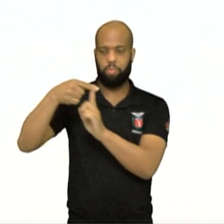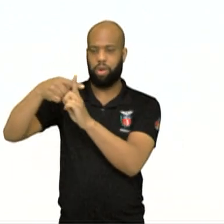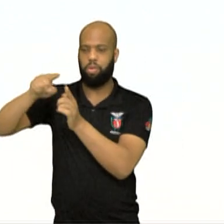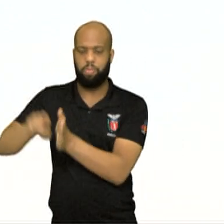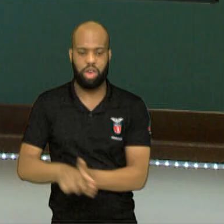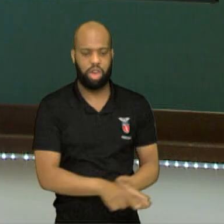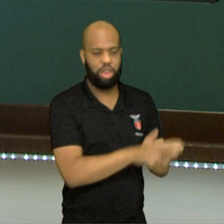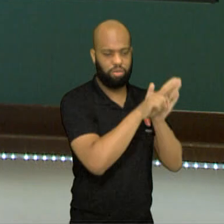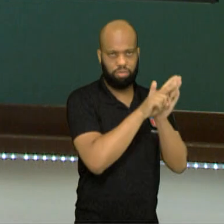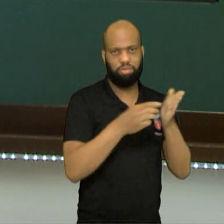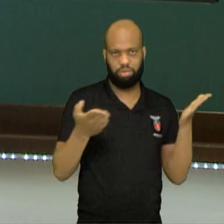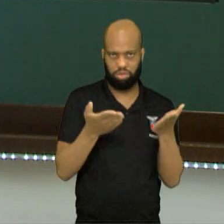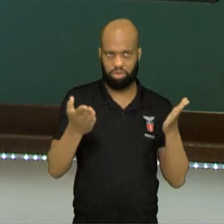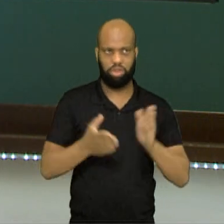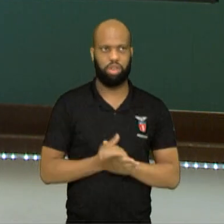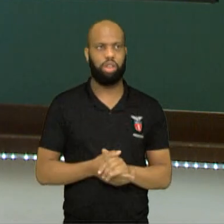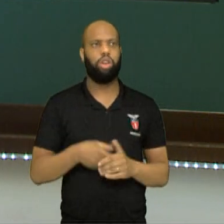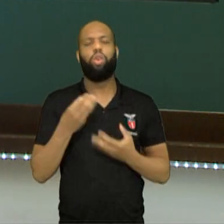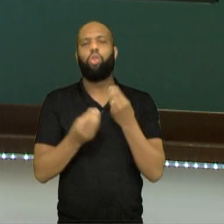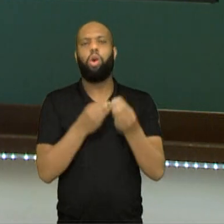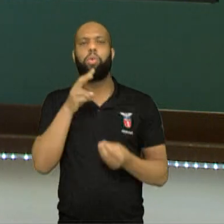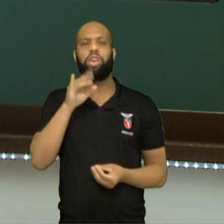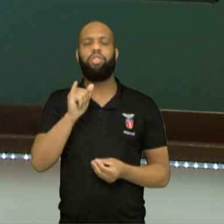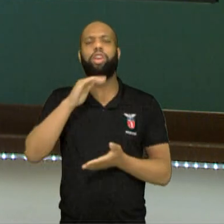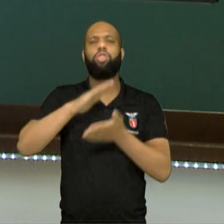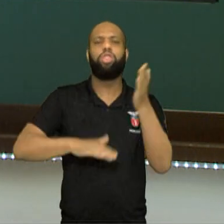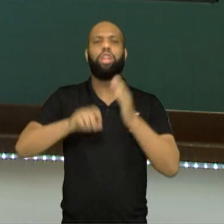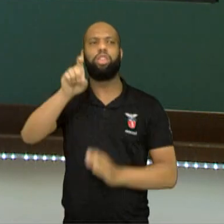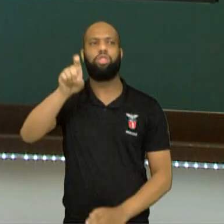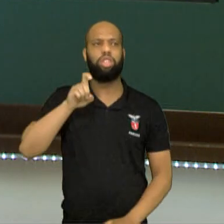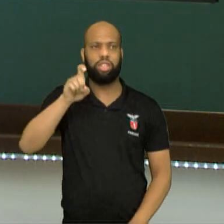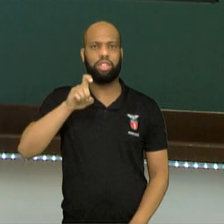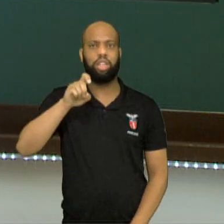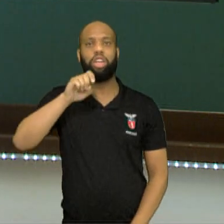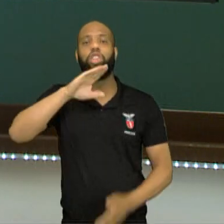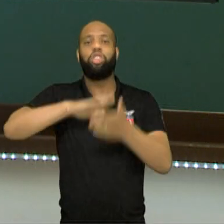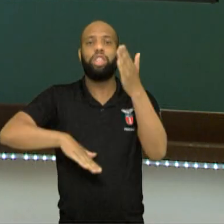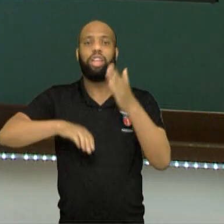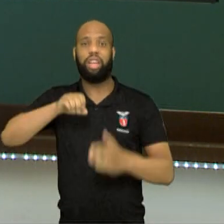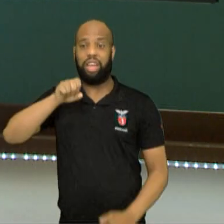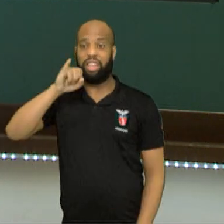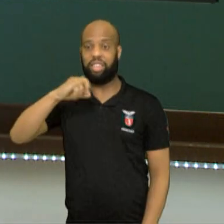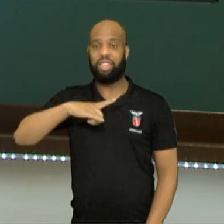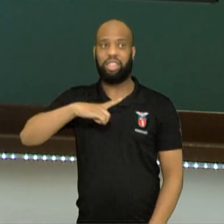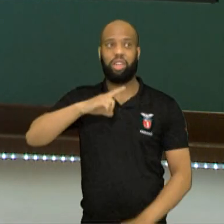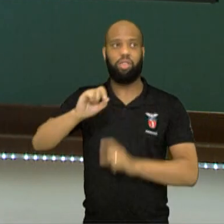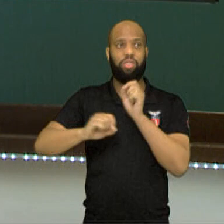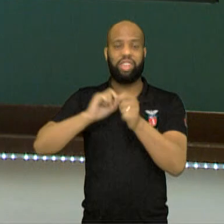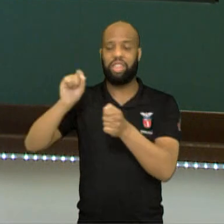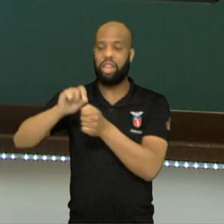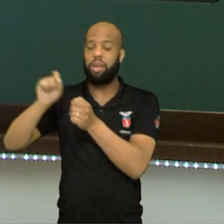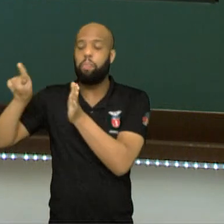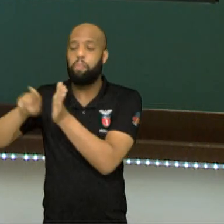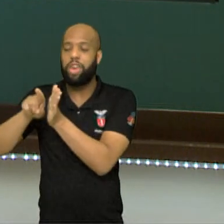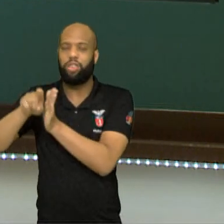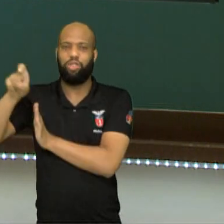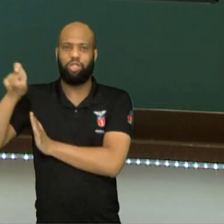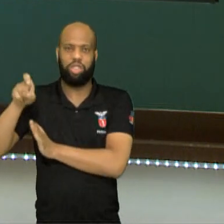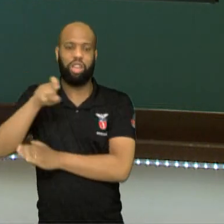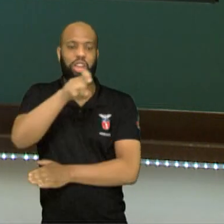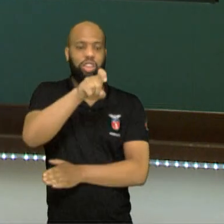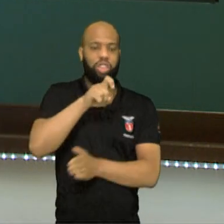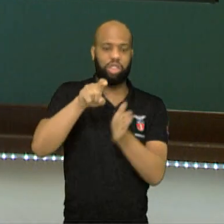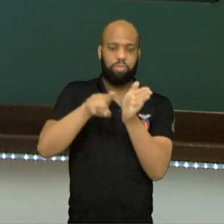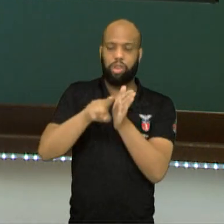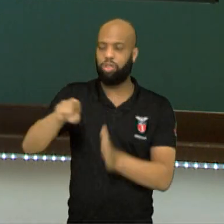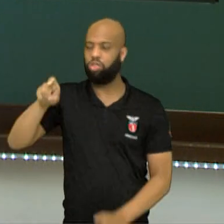adição. Como é que eu vou eliminar um x? Quando eu somar com menos x. Então, x